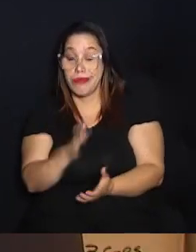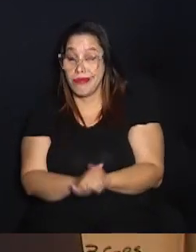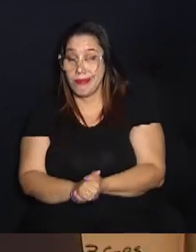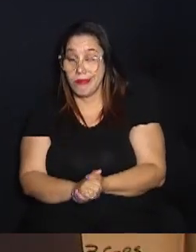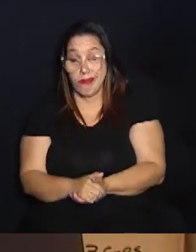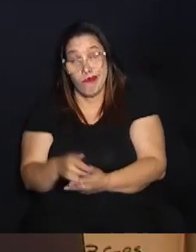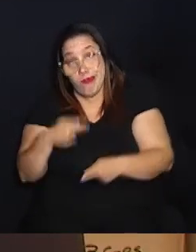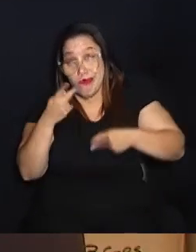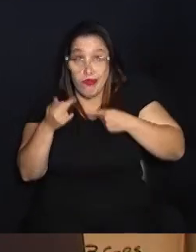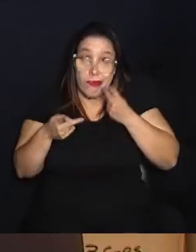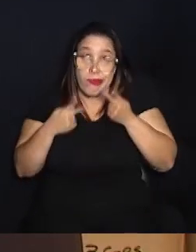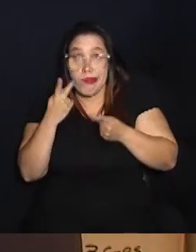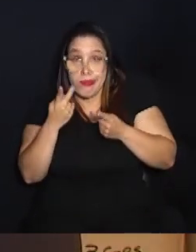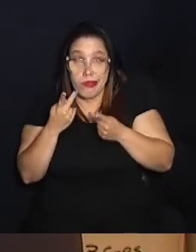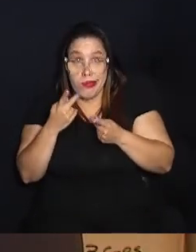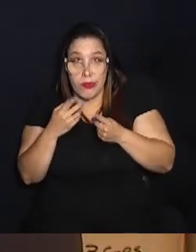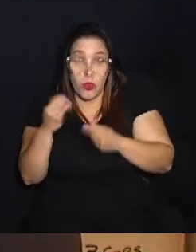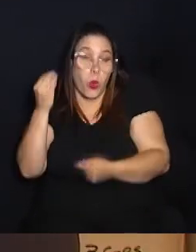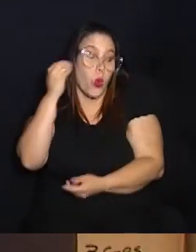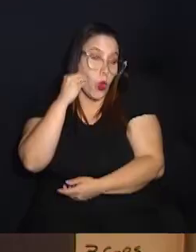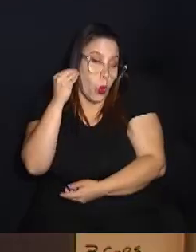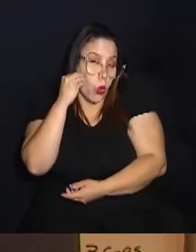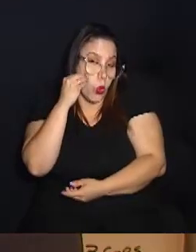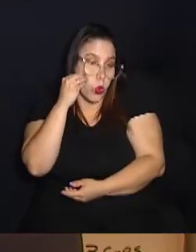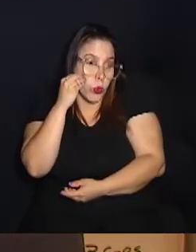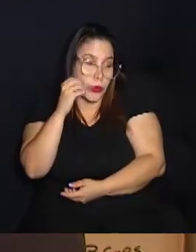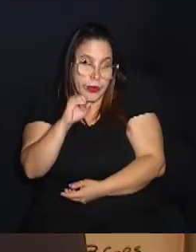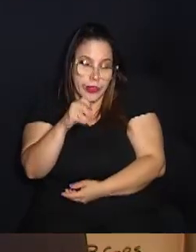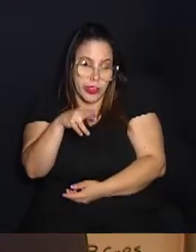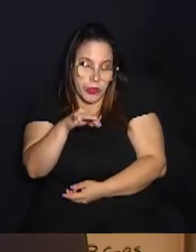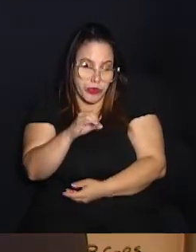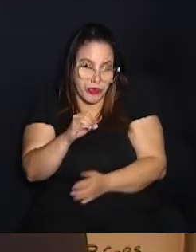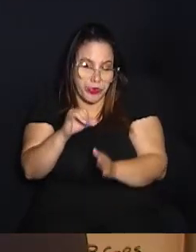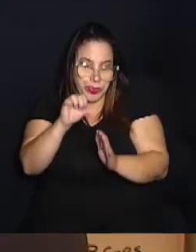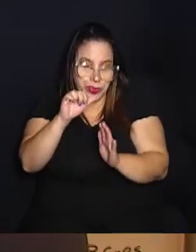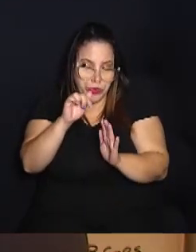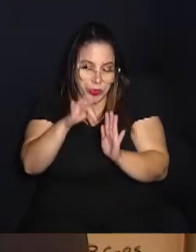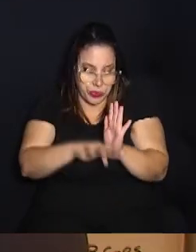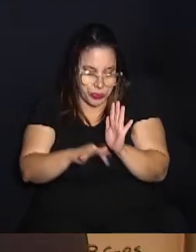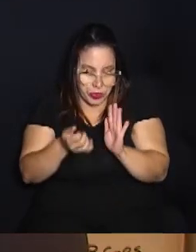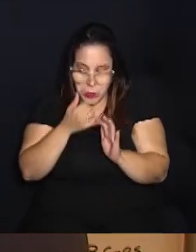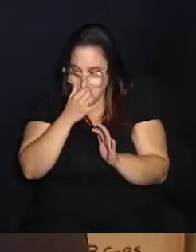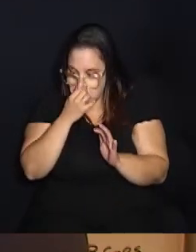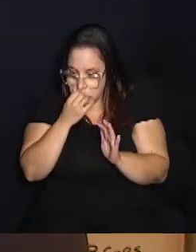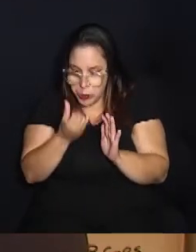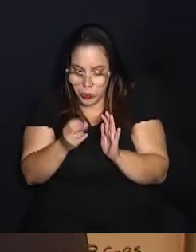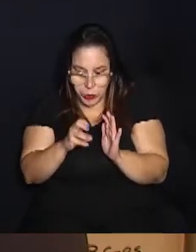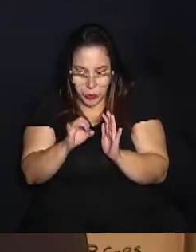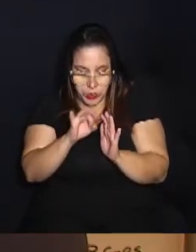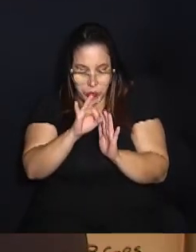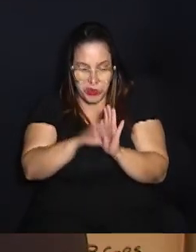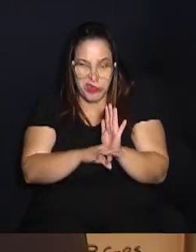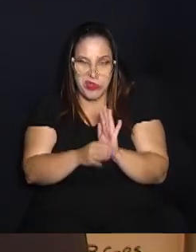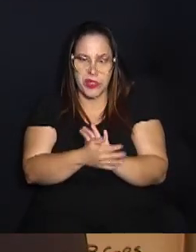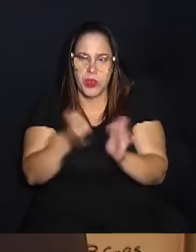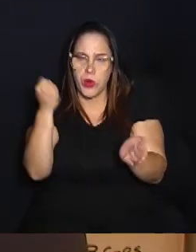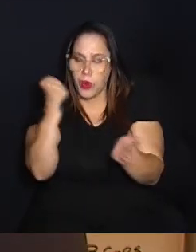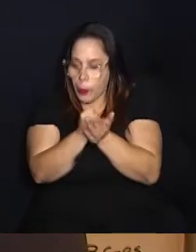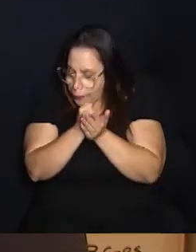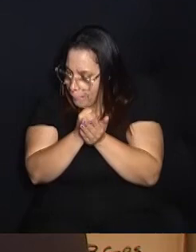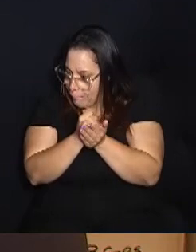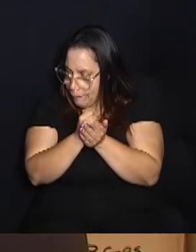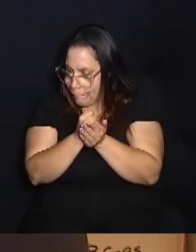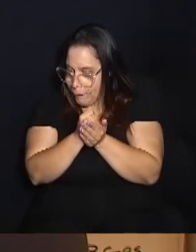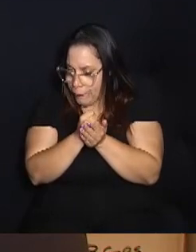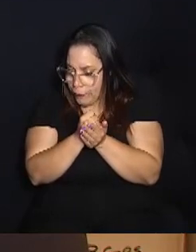costumo dizer que essa experiência de Angicos, final da década de 50 do século passado, ela é um